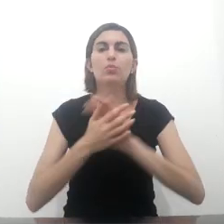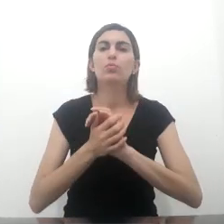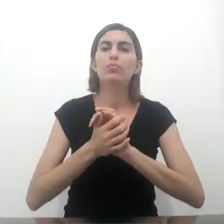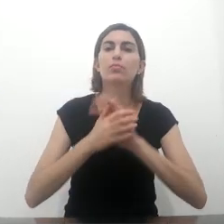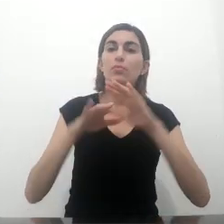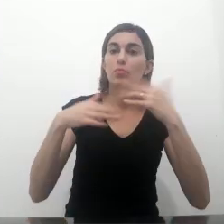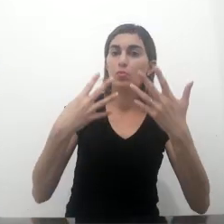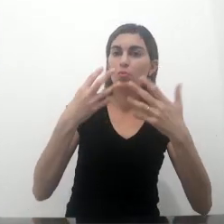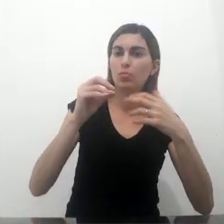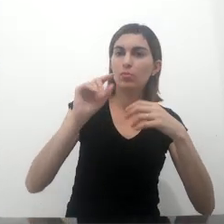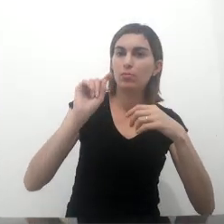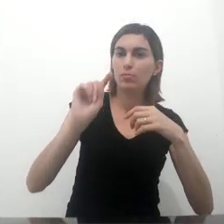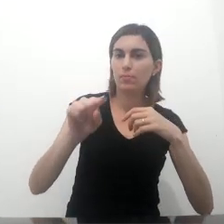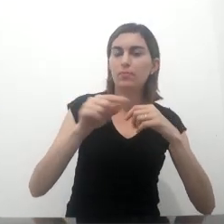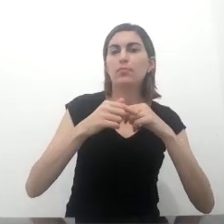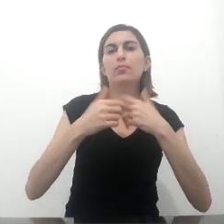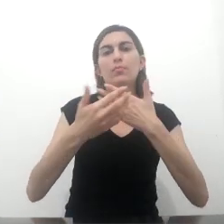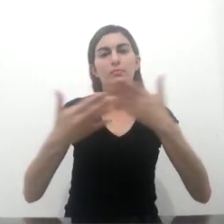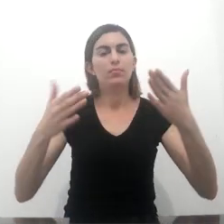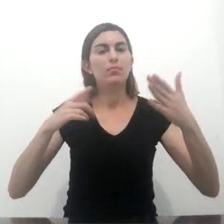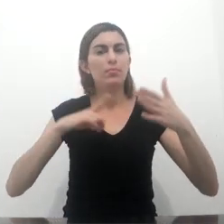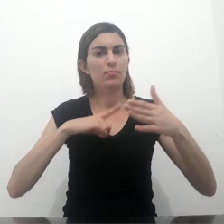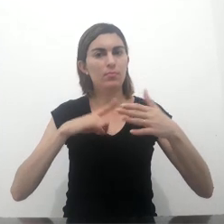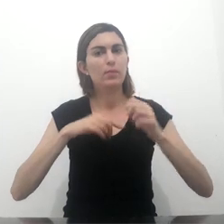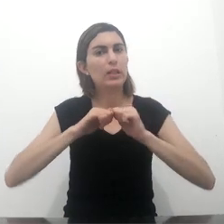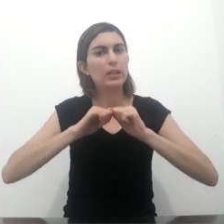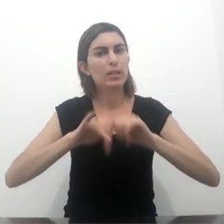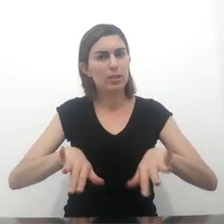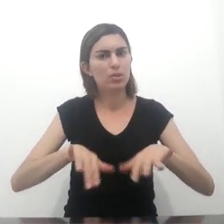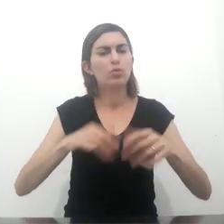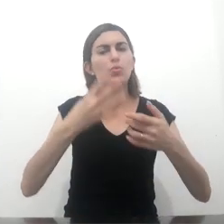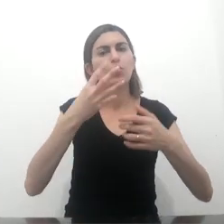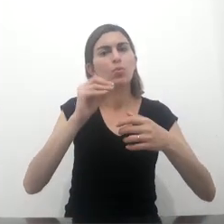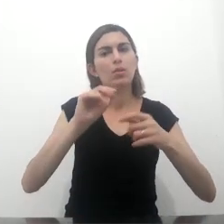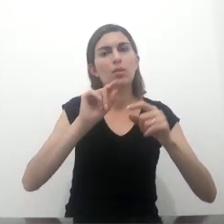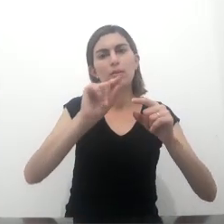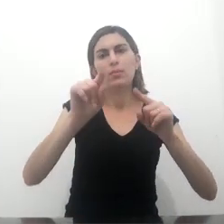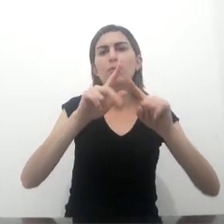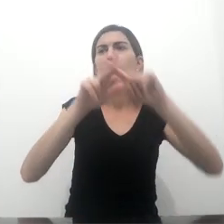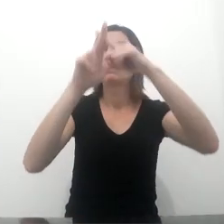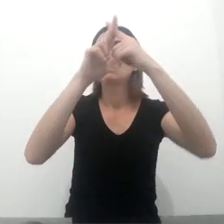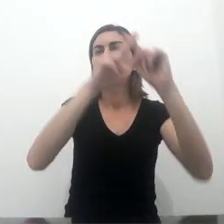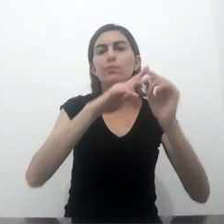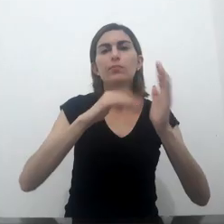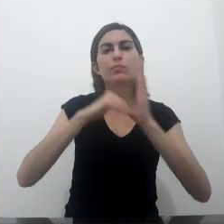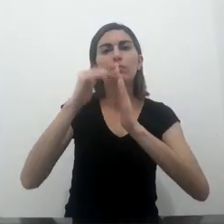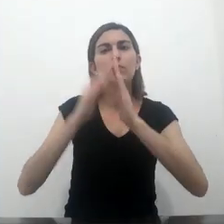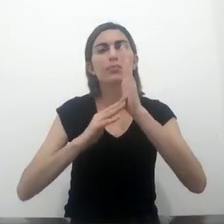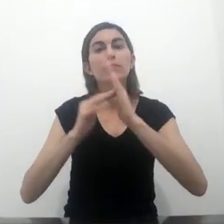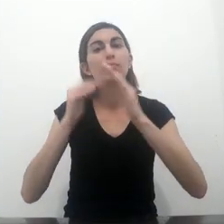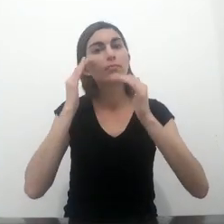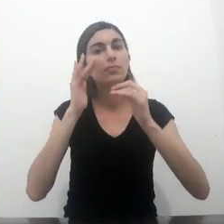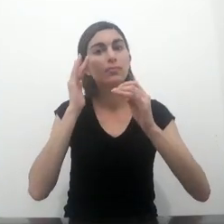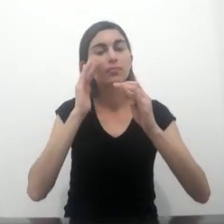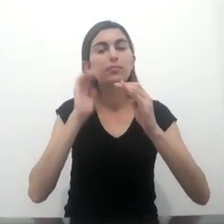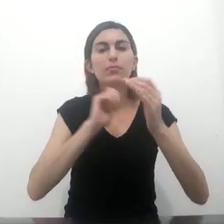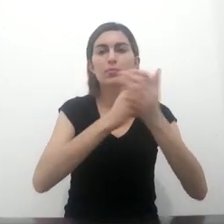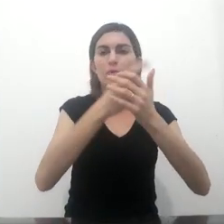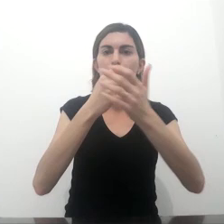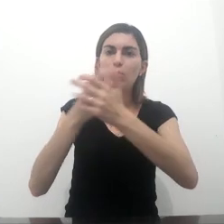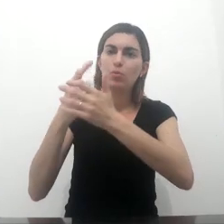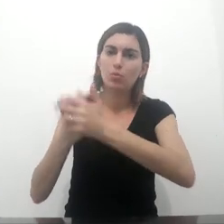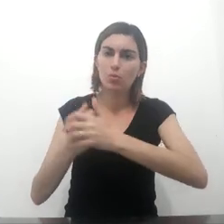mil. Então, ó, 40 mil. Ele gastou 40 mil para a reforma. Então, entenda o seguinte.